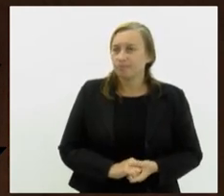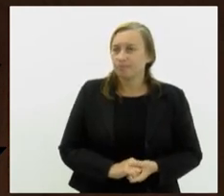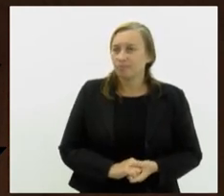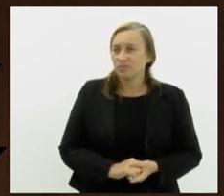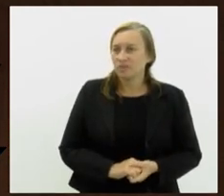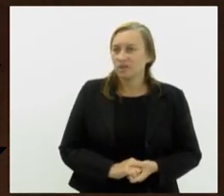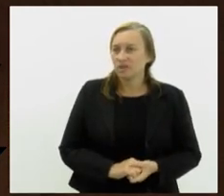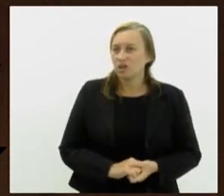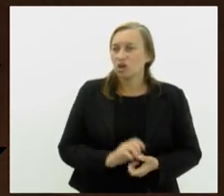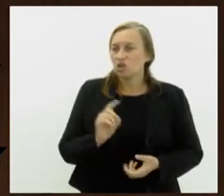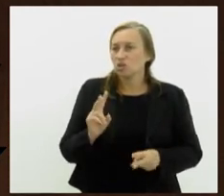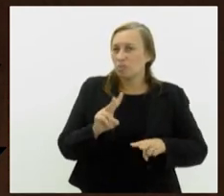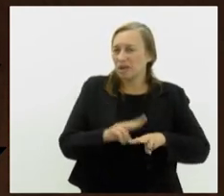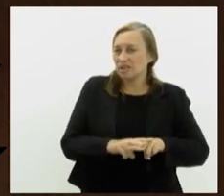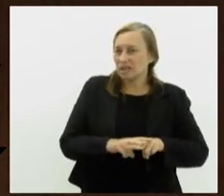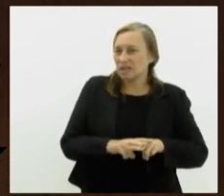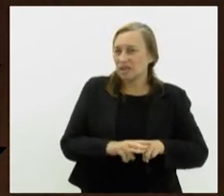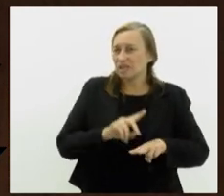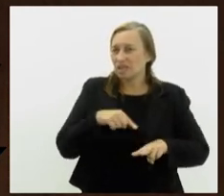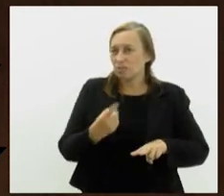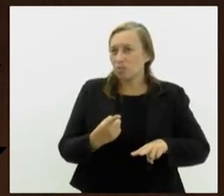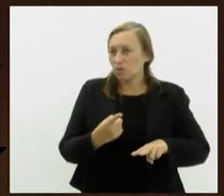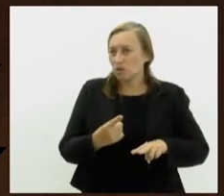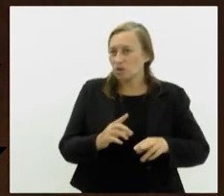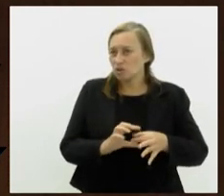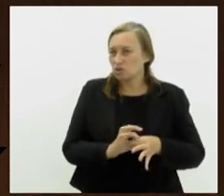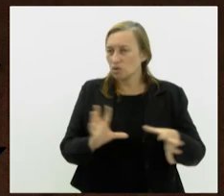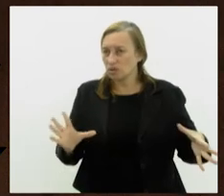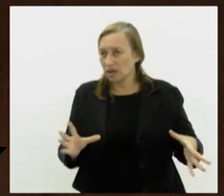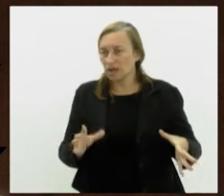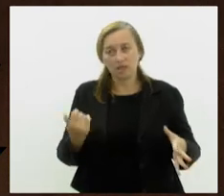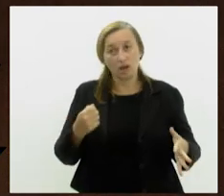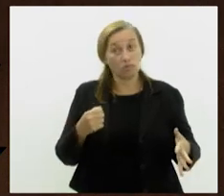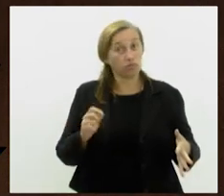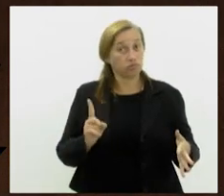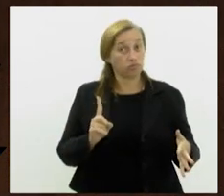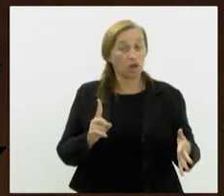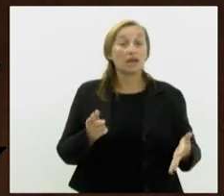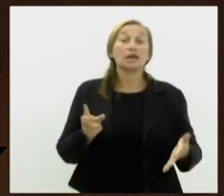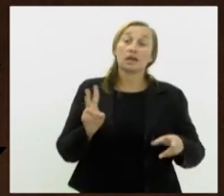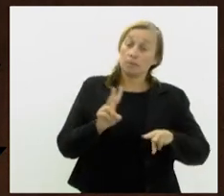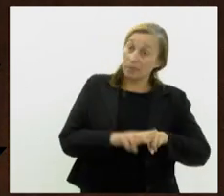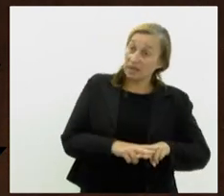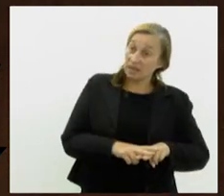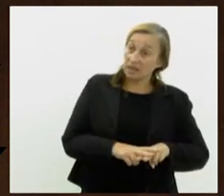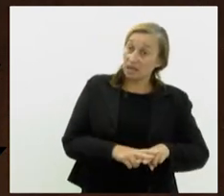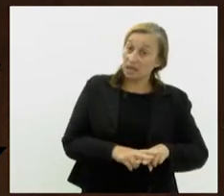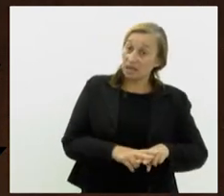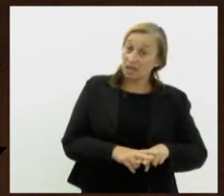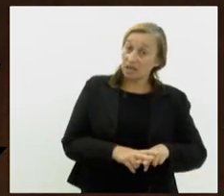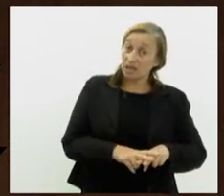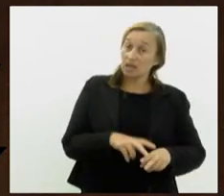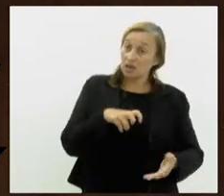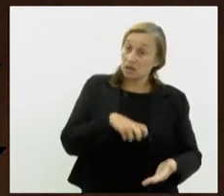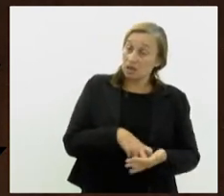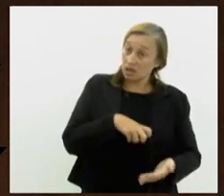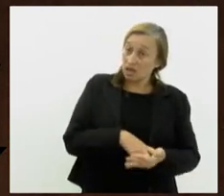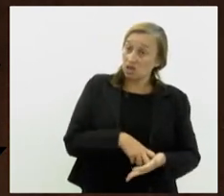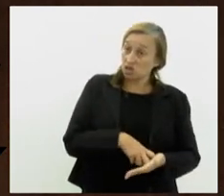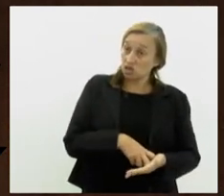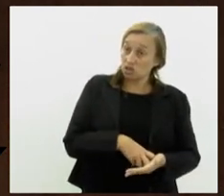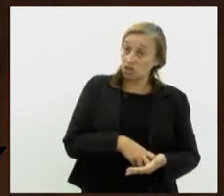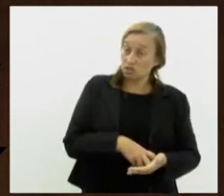não basta prender e soltar. Você tem que prender e condenar. Para isso, você tem que ter provas. Por isso,